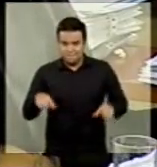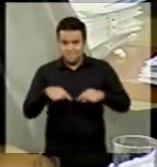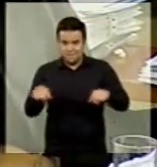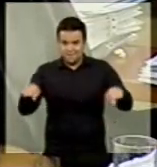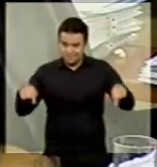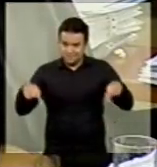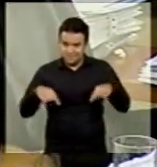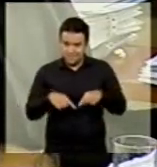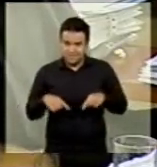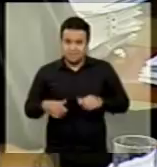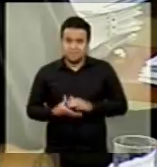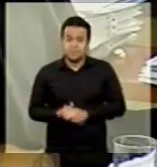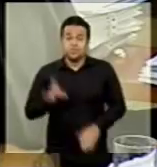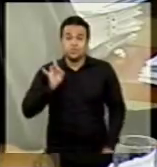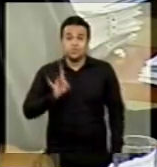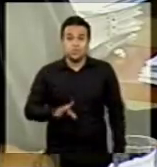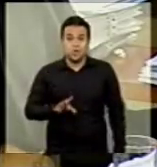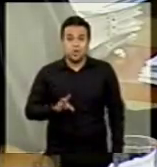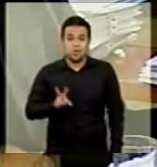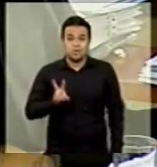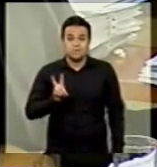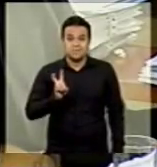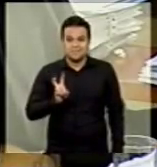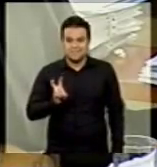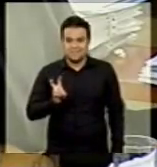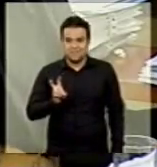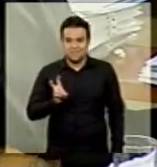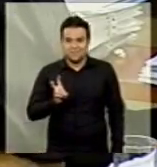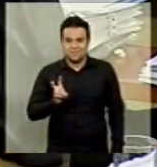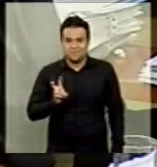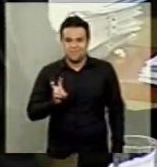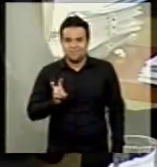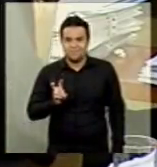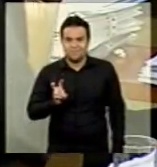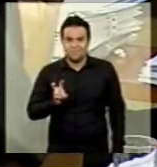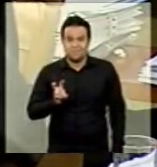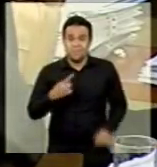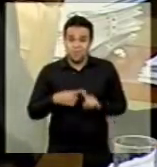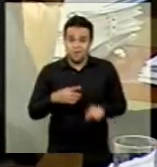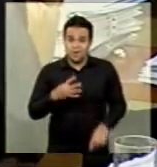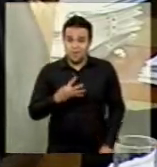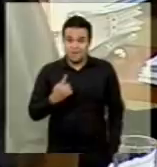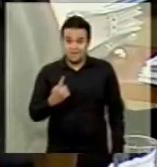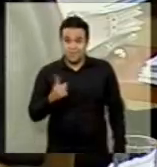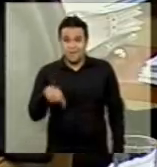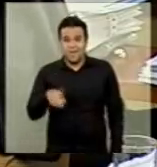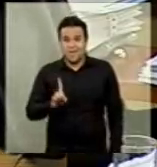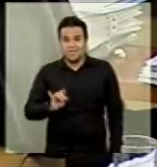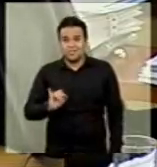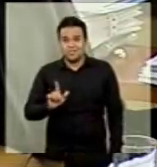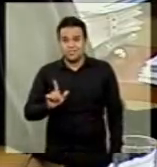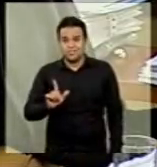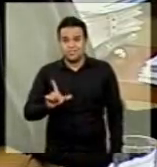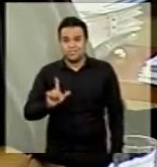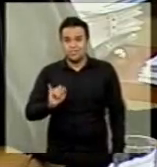senhora presidente, apenas 5, porque os outros 41 estão em diligências. E o que